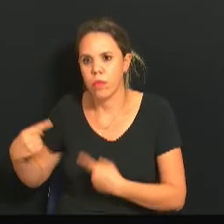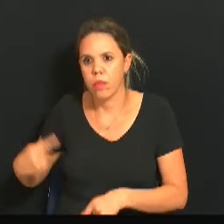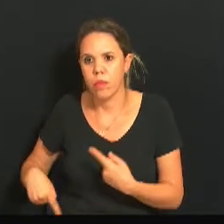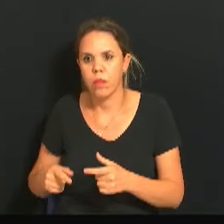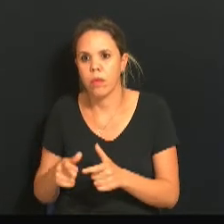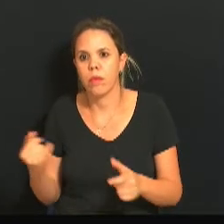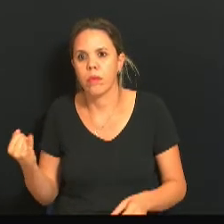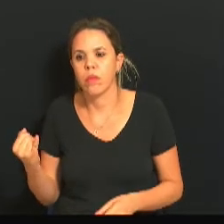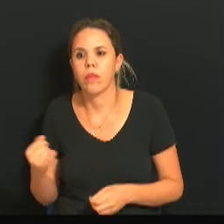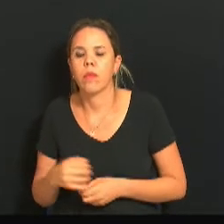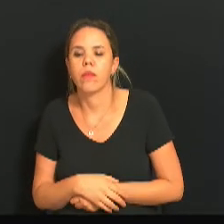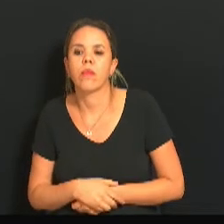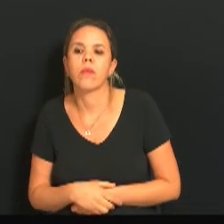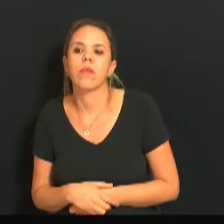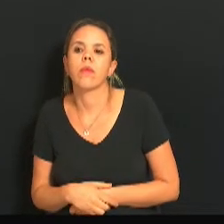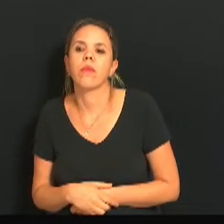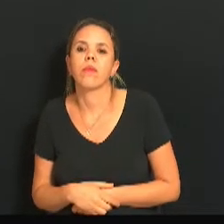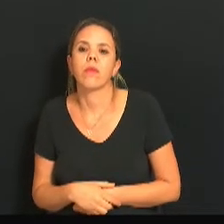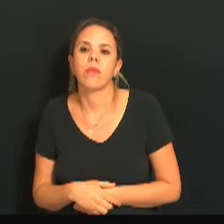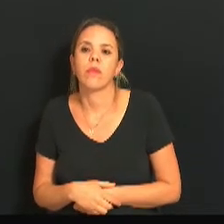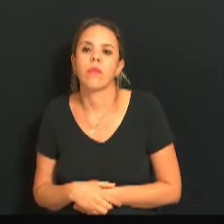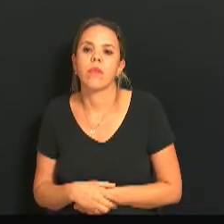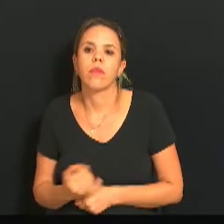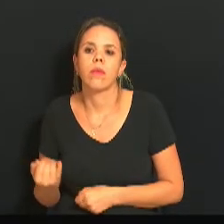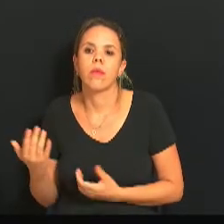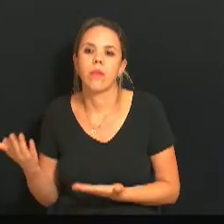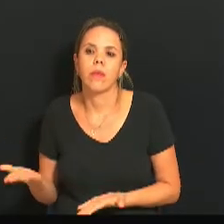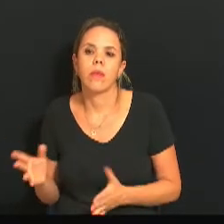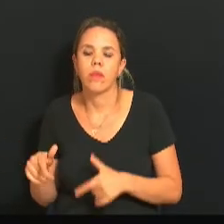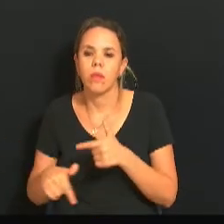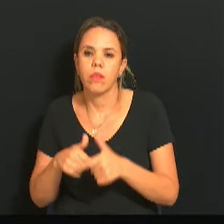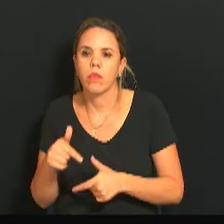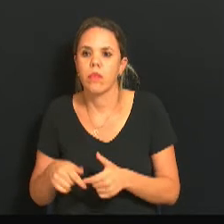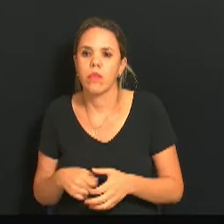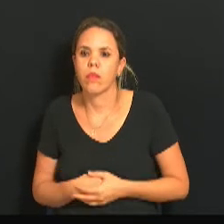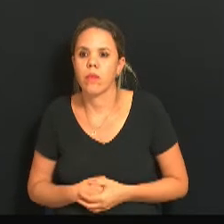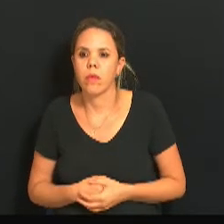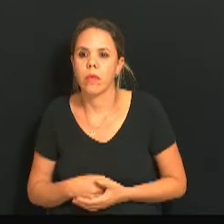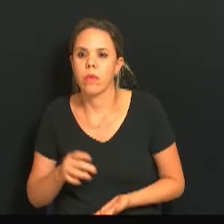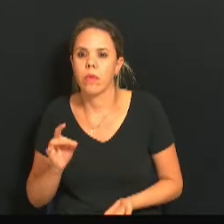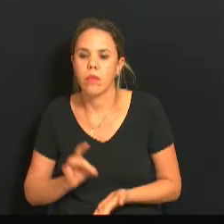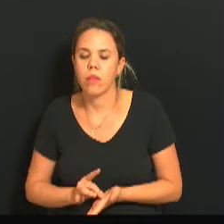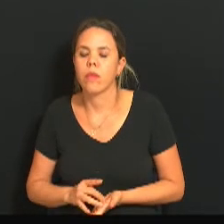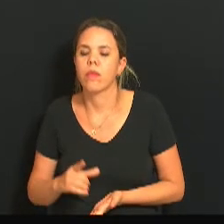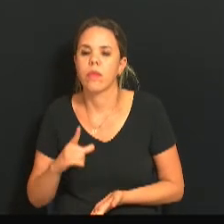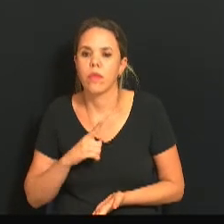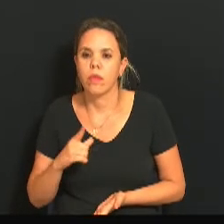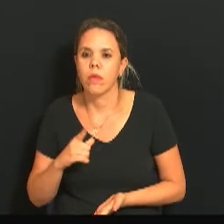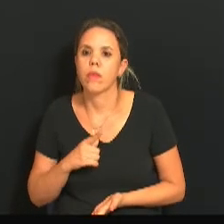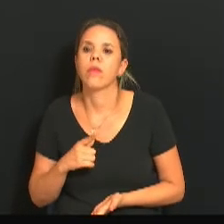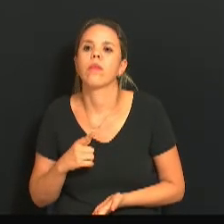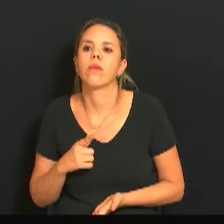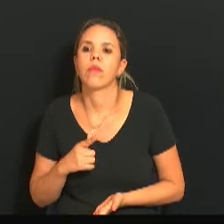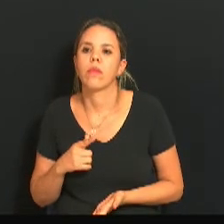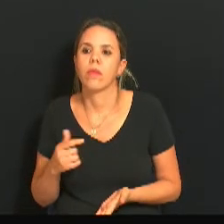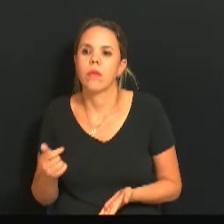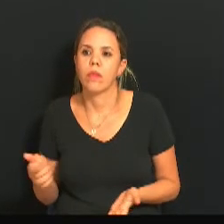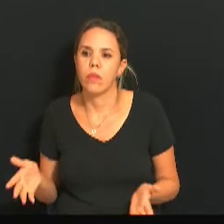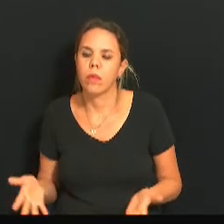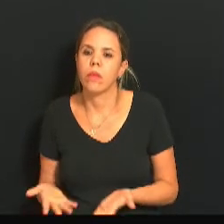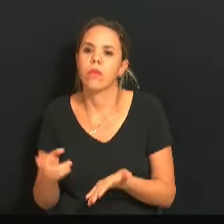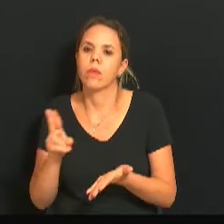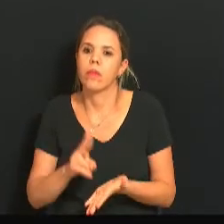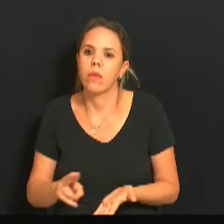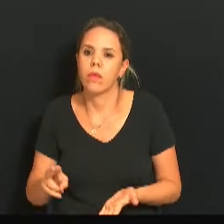De grande valia Tá mas ele tá com aqui que todo esse trabalho é realmente para que nós tenhamos área E possamos da Luz